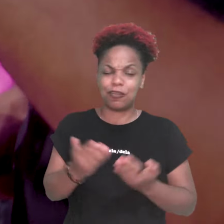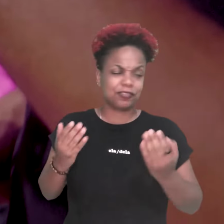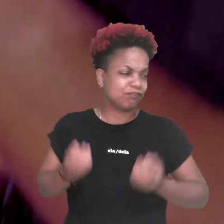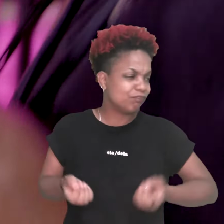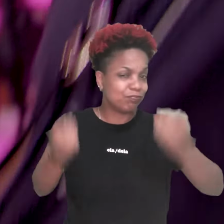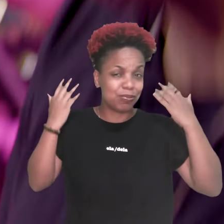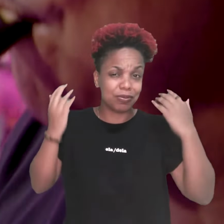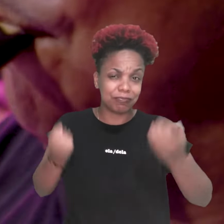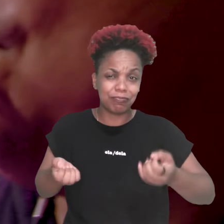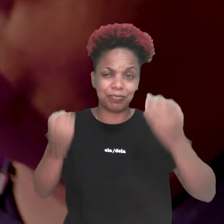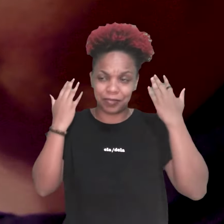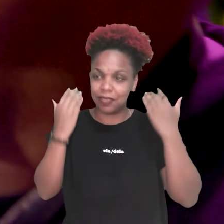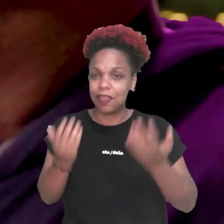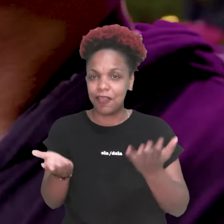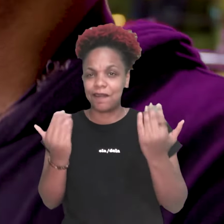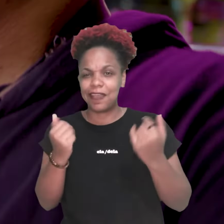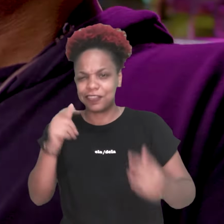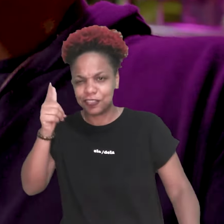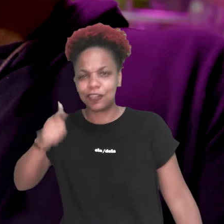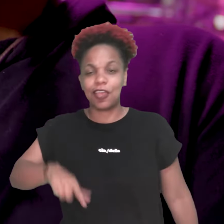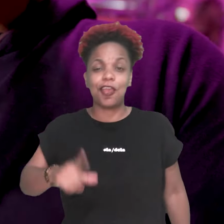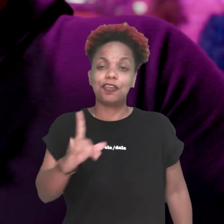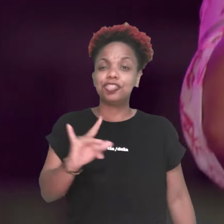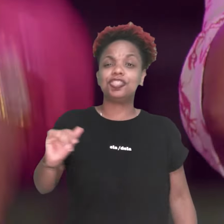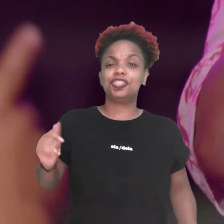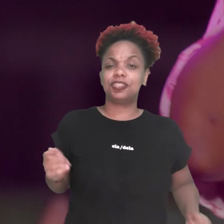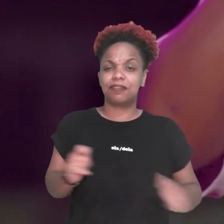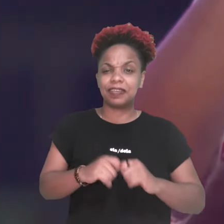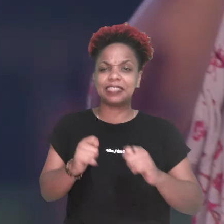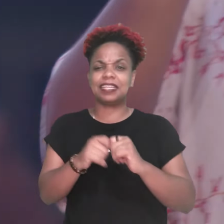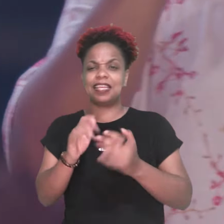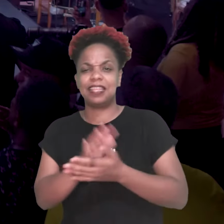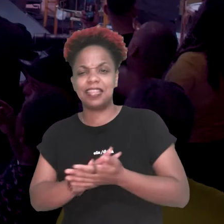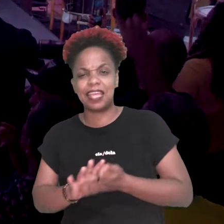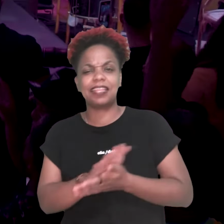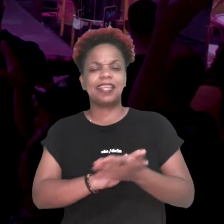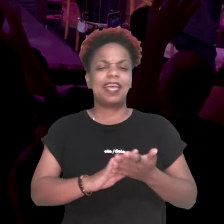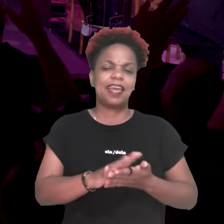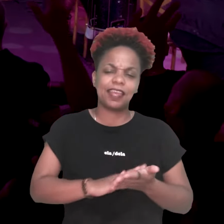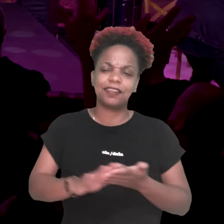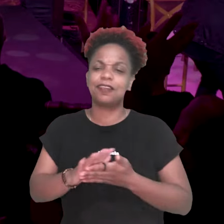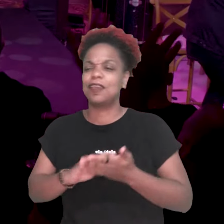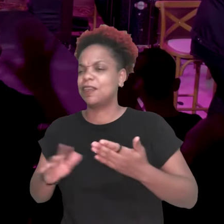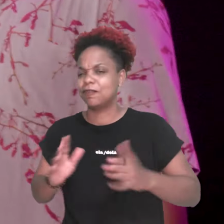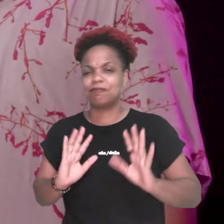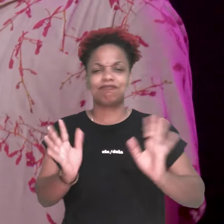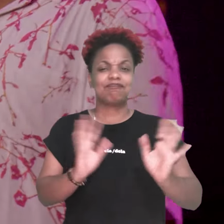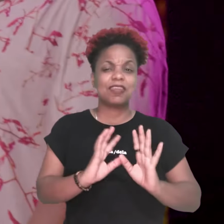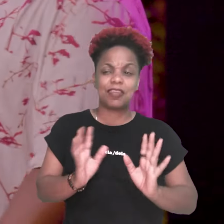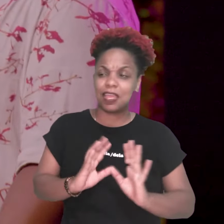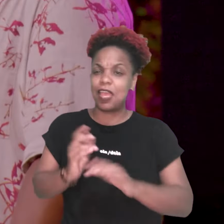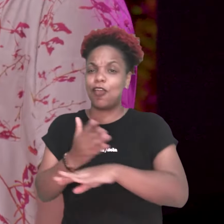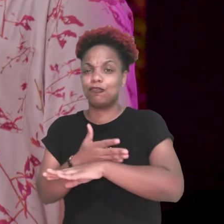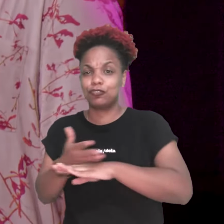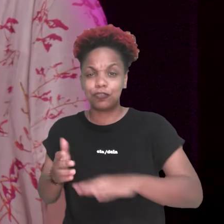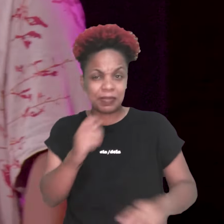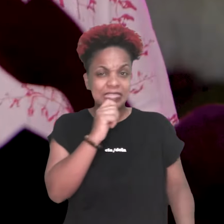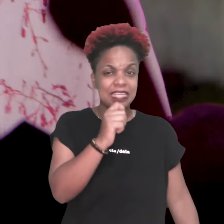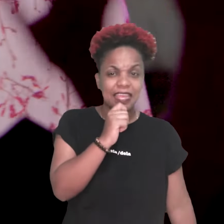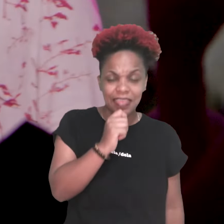saber. Se todo mundo entendeu, canta o refrão, vem. Hey. Hoje é dia de não fazer nada. De pé pro alto, se não se